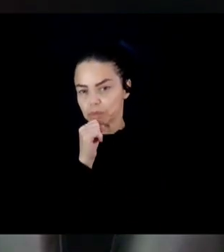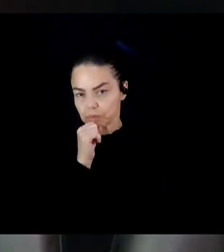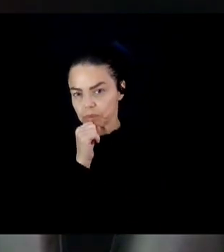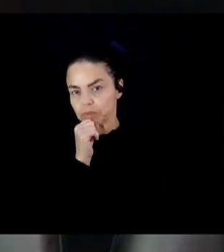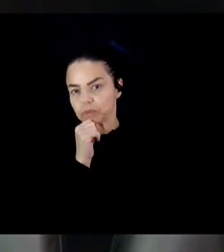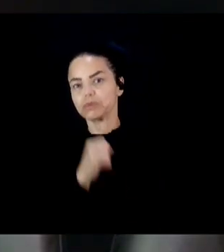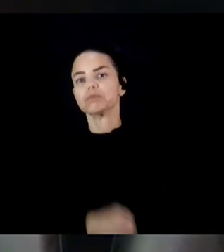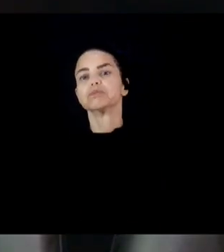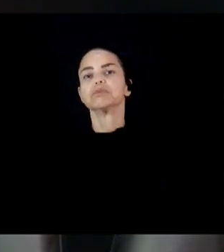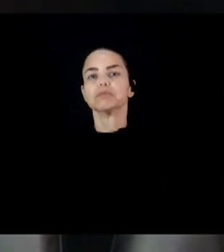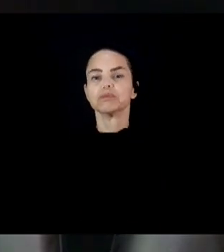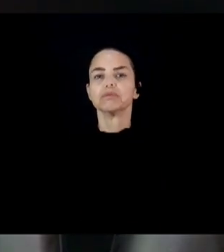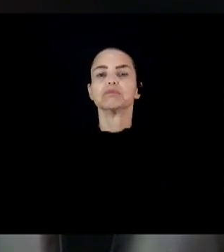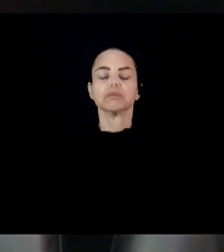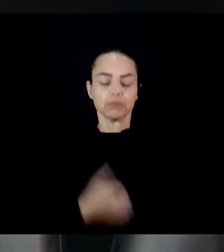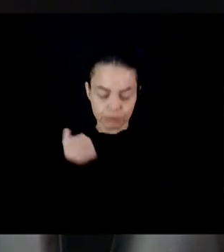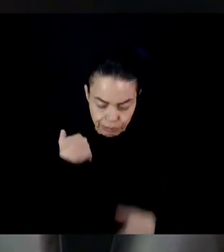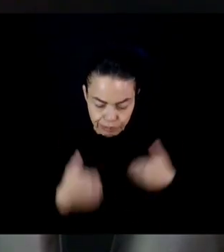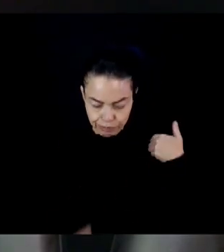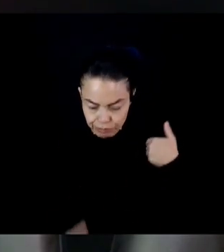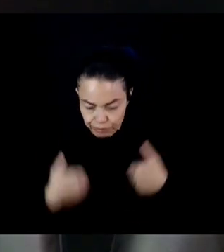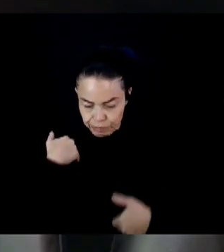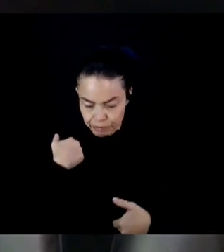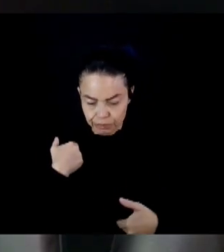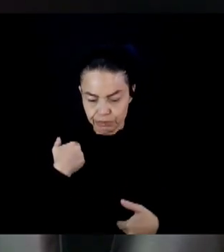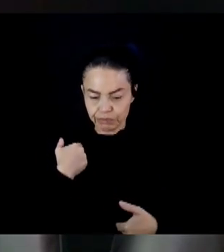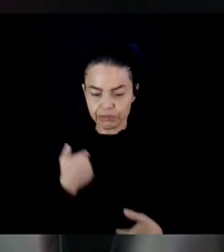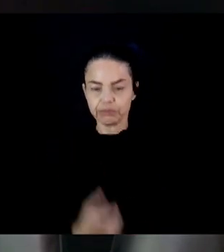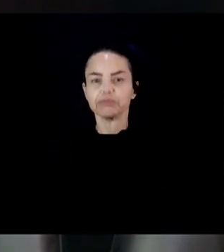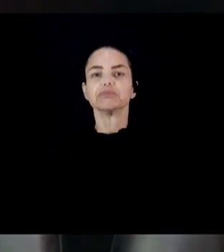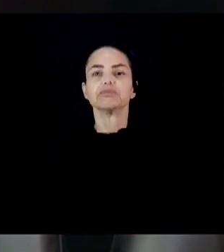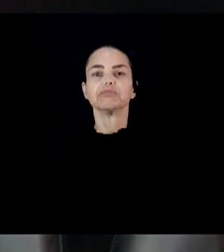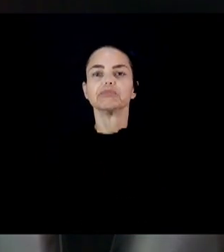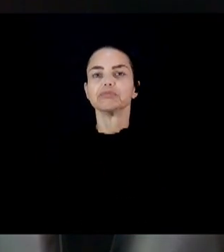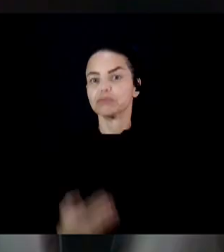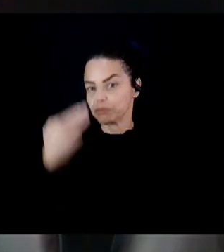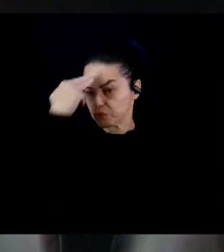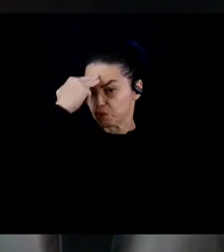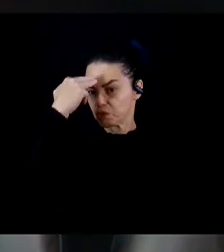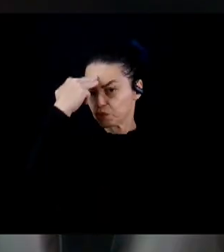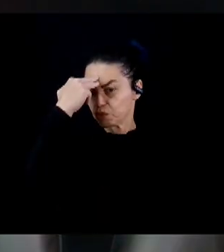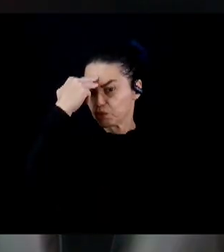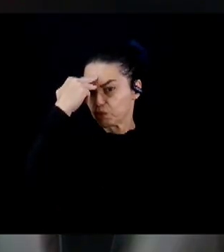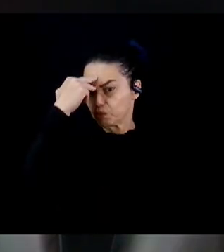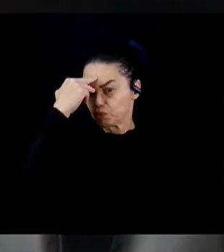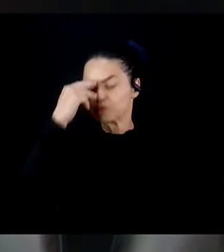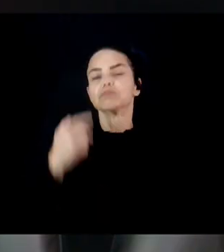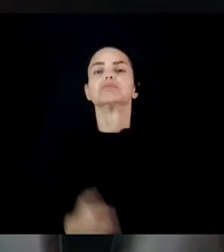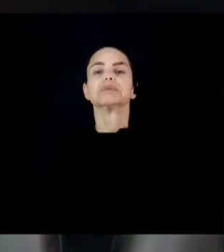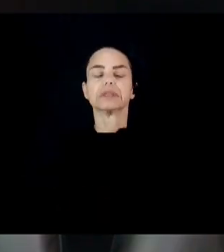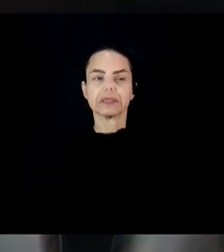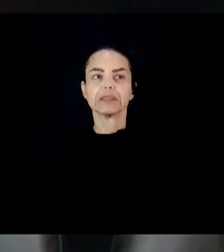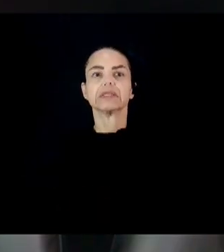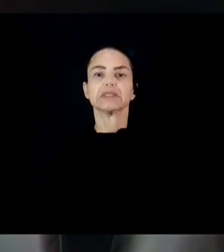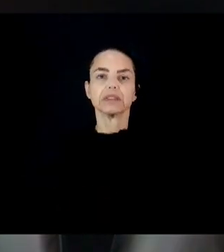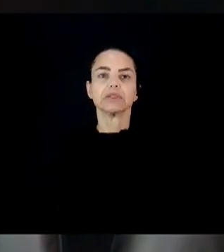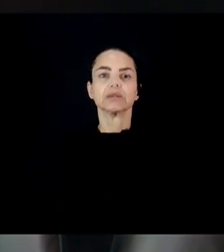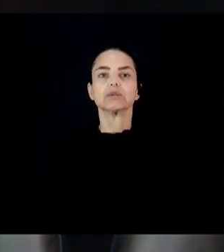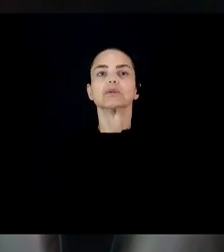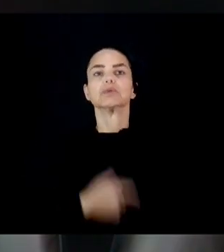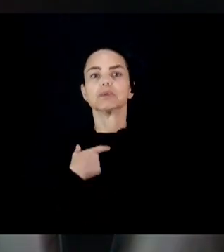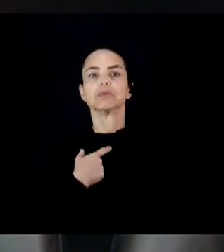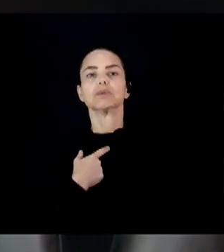tanto fisicamente, como mentalmente, Sim. bem ativos, e isso, assim,